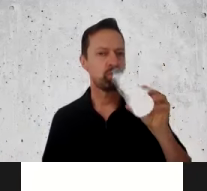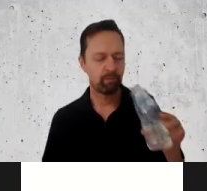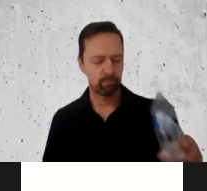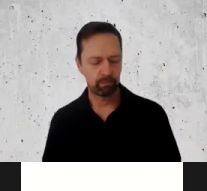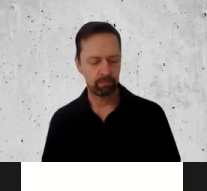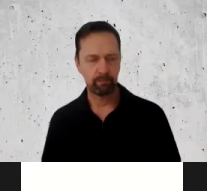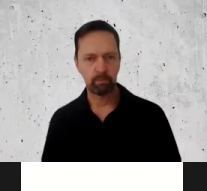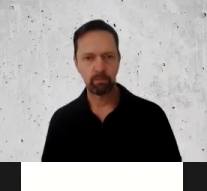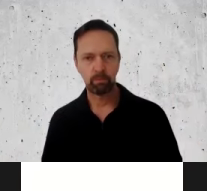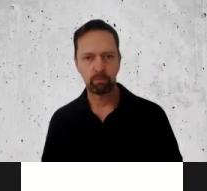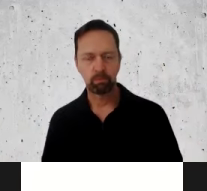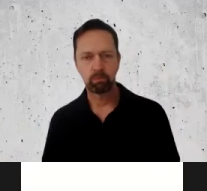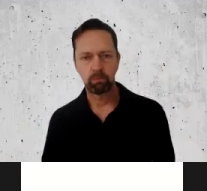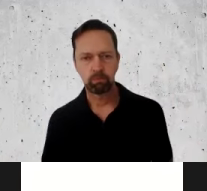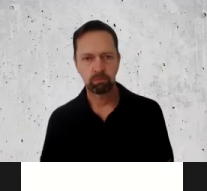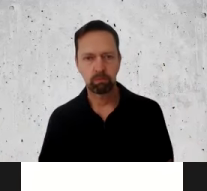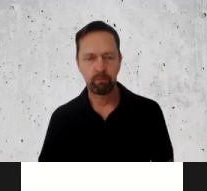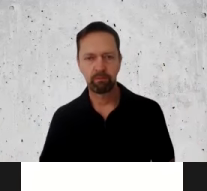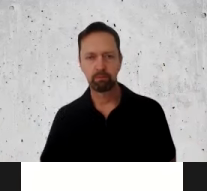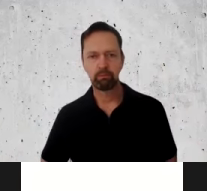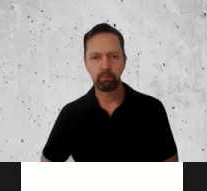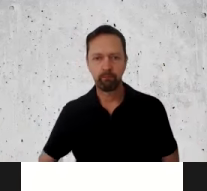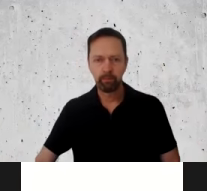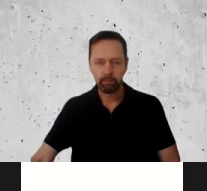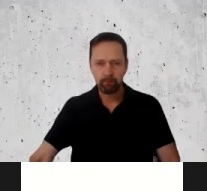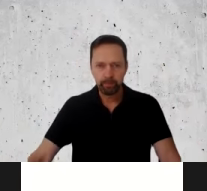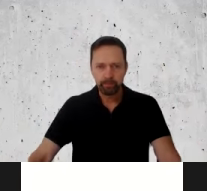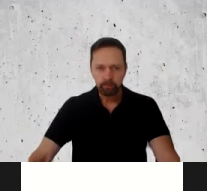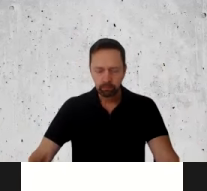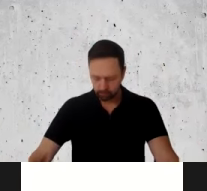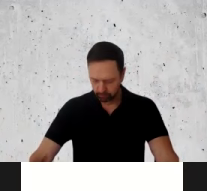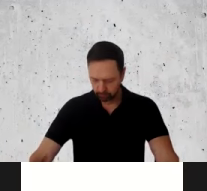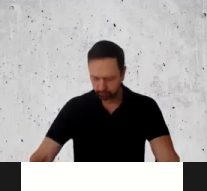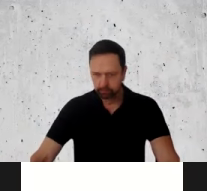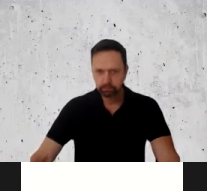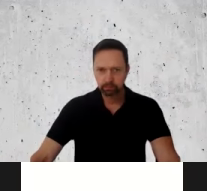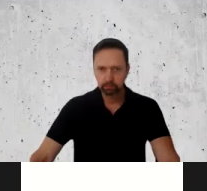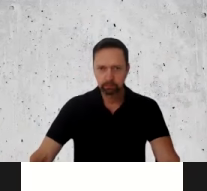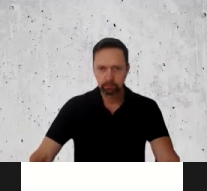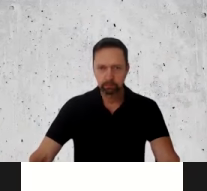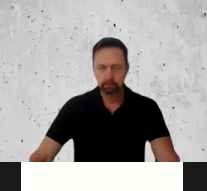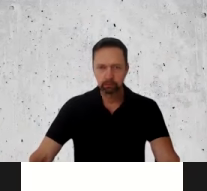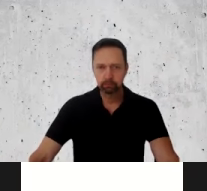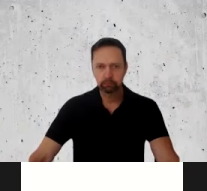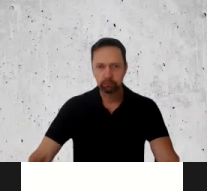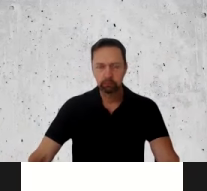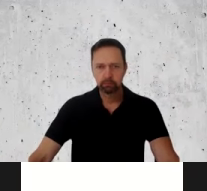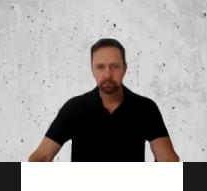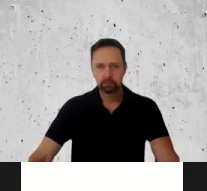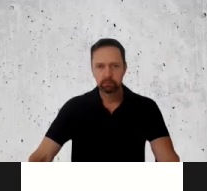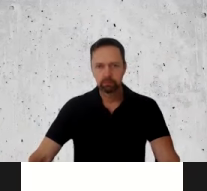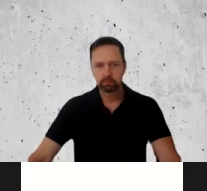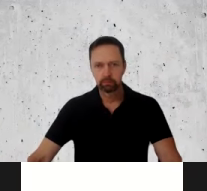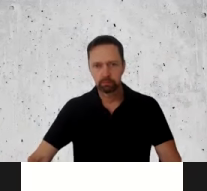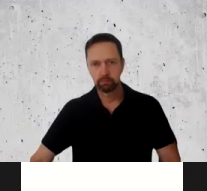né? Não é um trabalho teórico, não é uma discussão abstrata, é um trabalho empírico em que ele está tentando avaliar se o judiciário ser mais rápido ou não tem